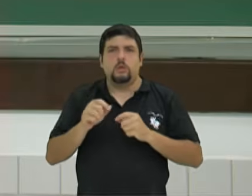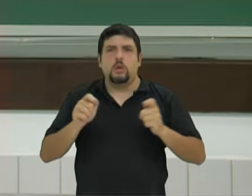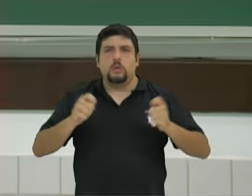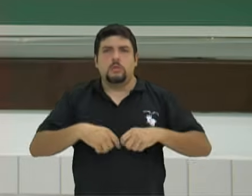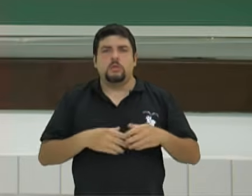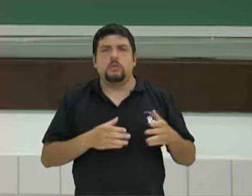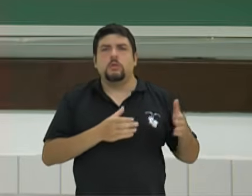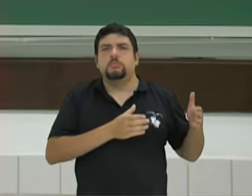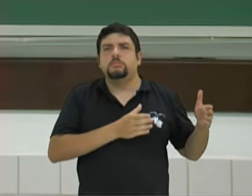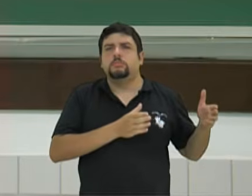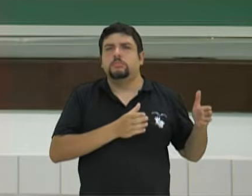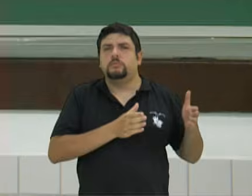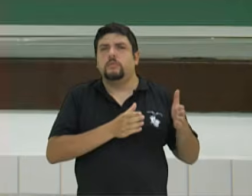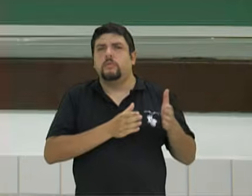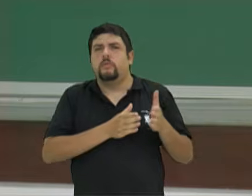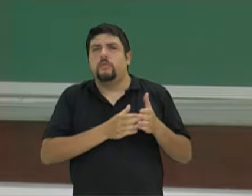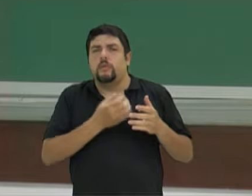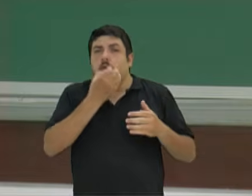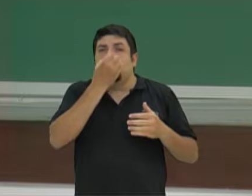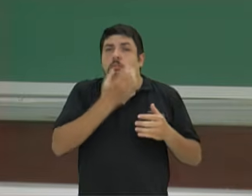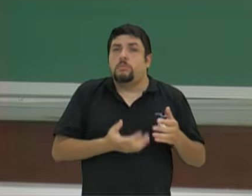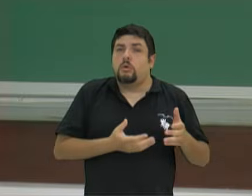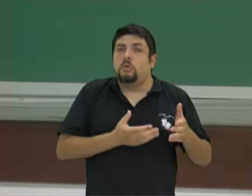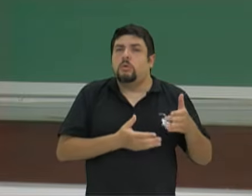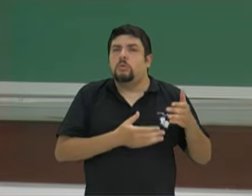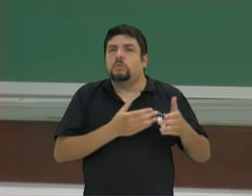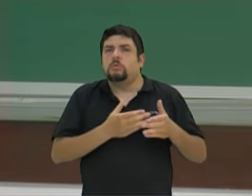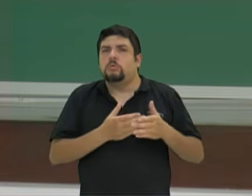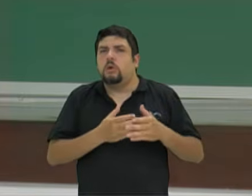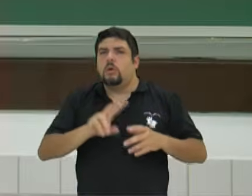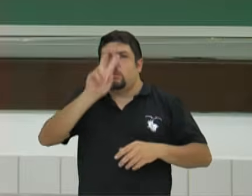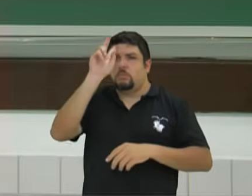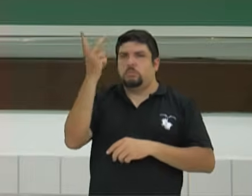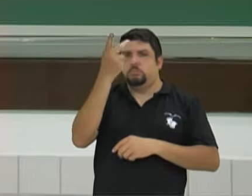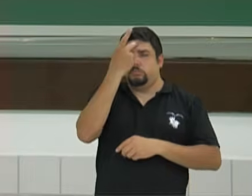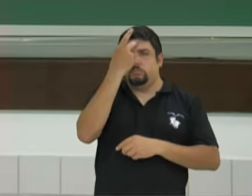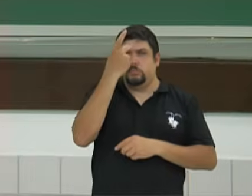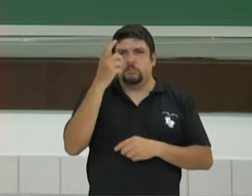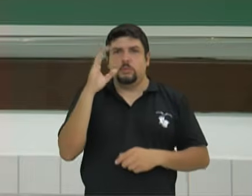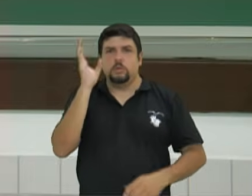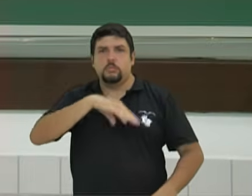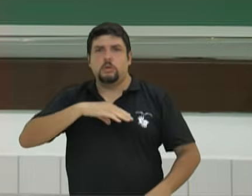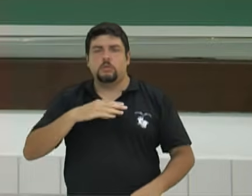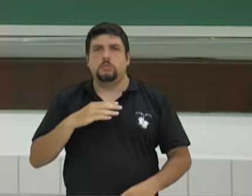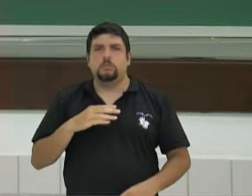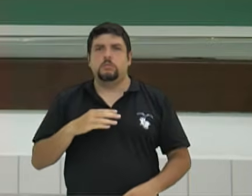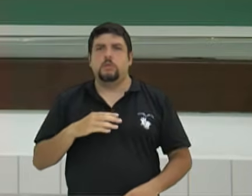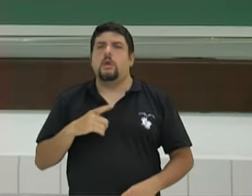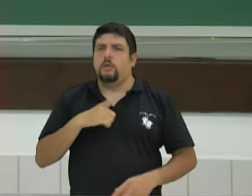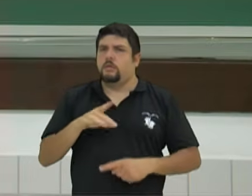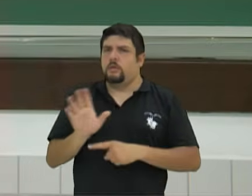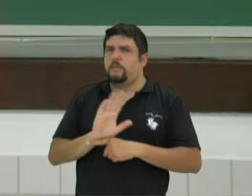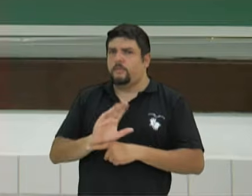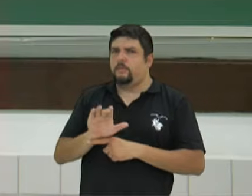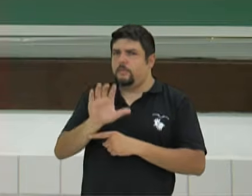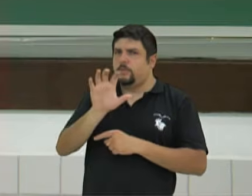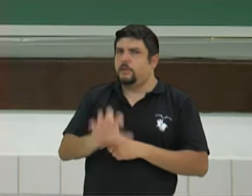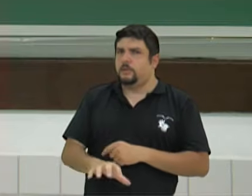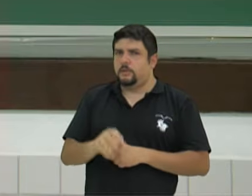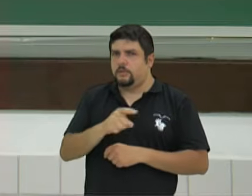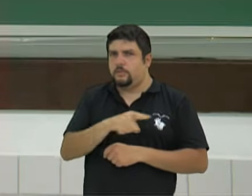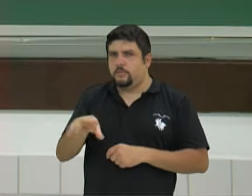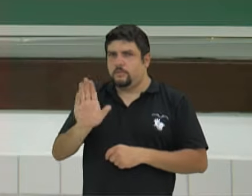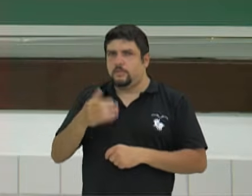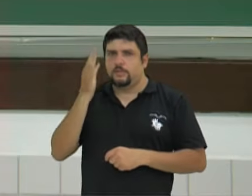numa direção, ele pode ser o bonzinho, e do nada ele pode virar a ser o vilão da história. Vocês já viram vários filmes assim, eu garanto que vocês